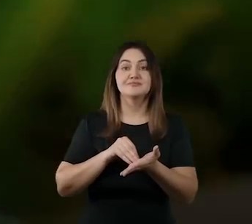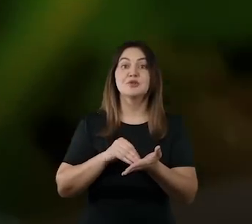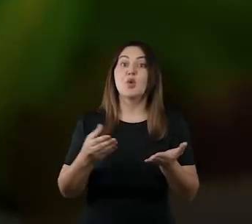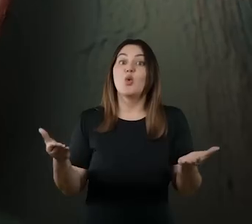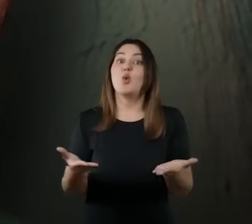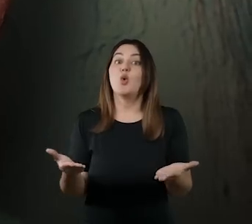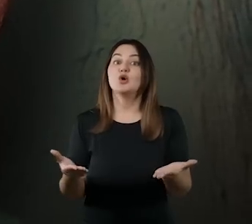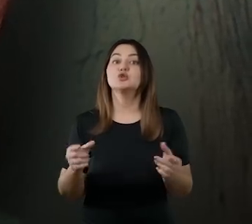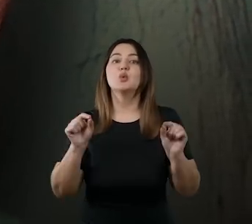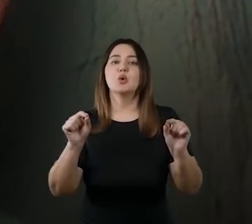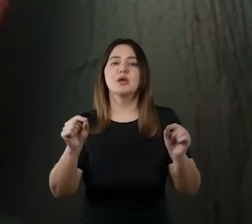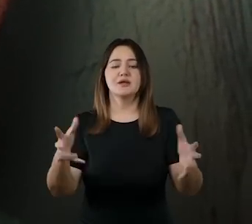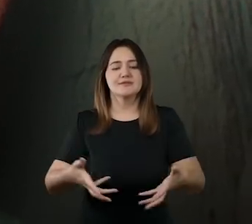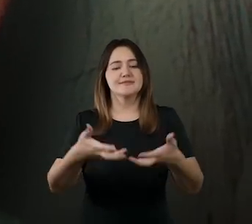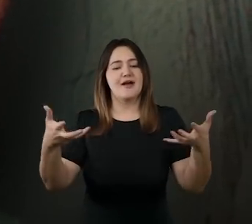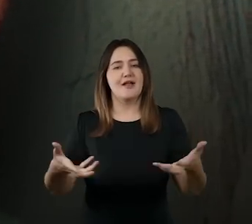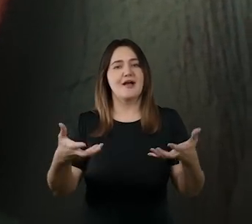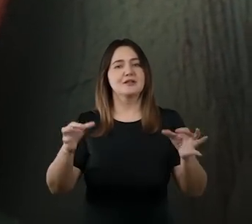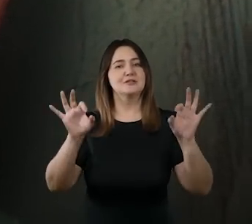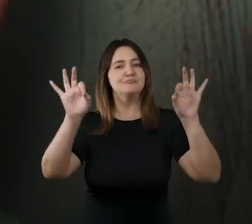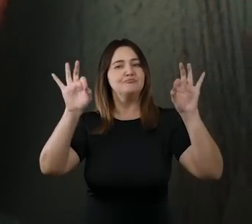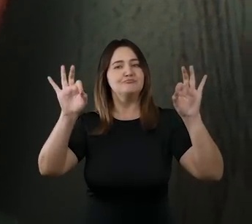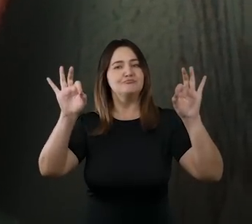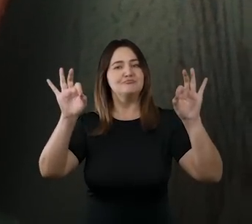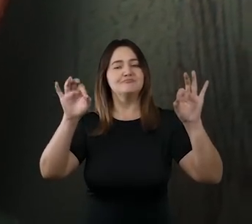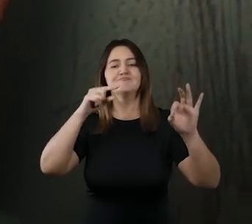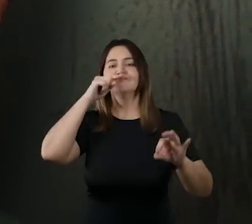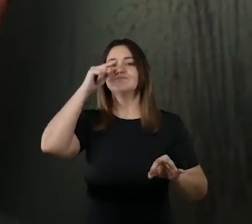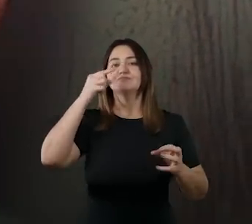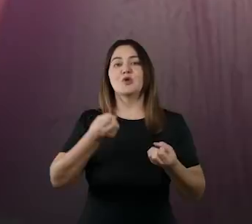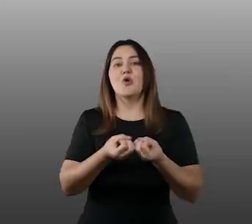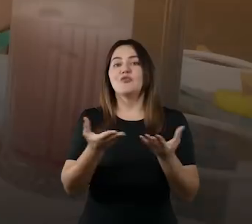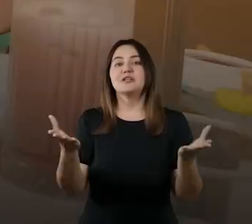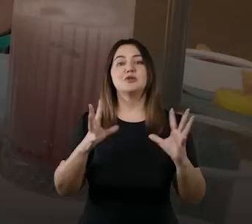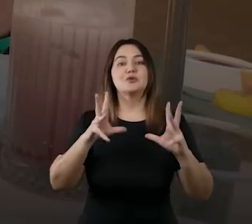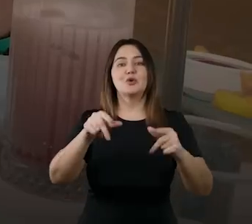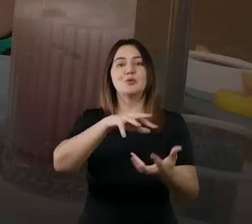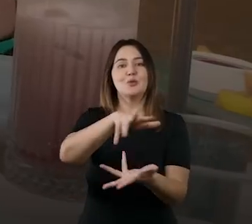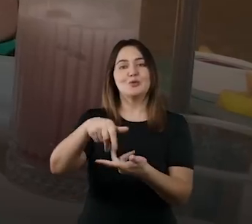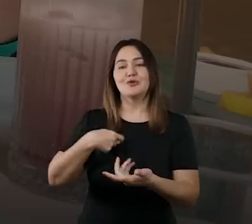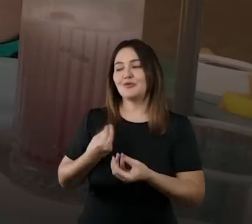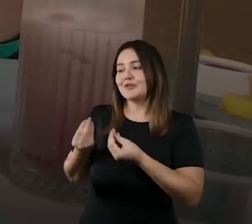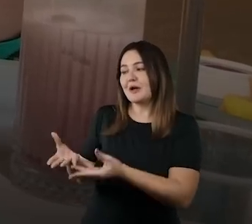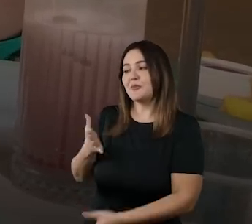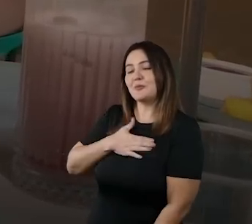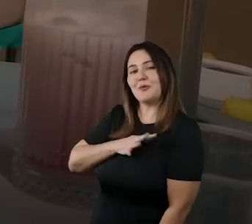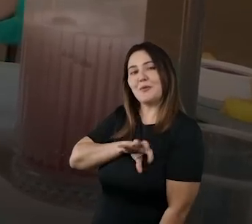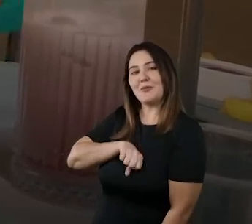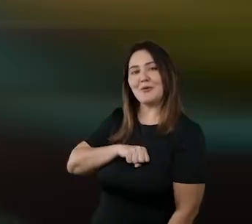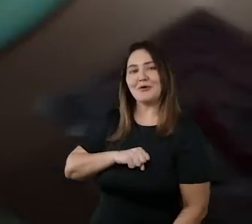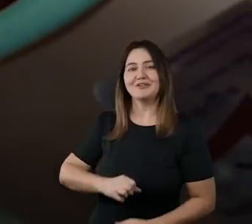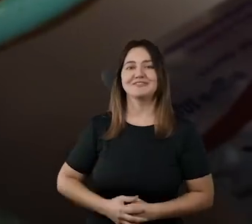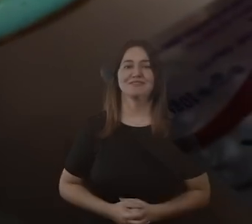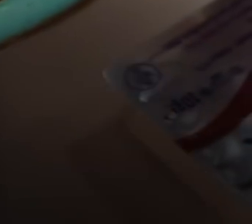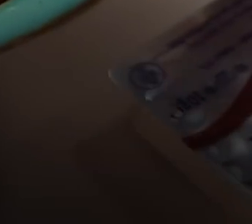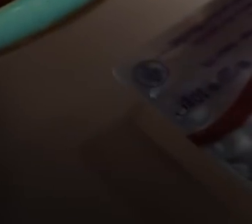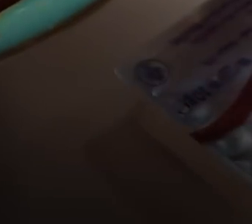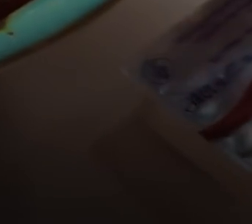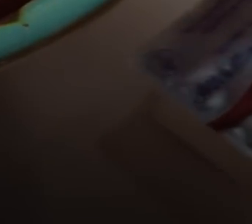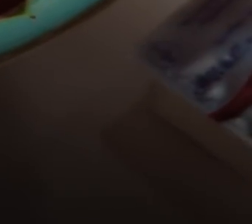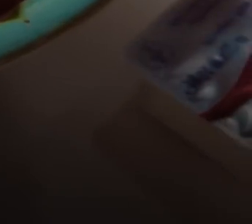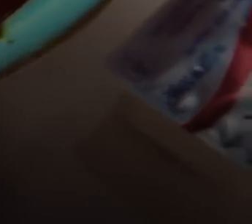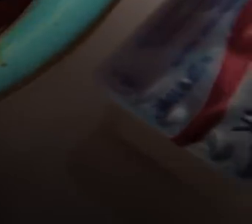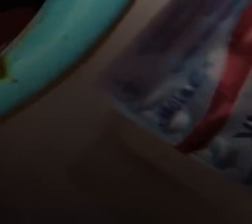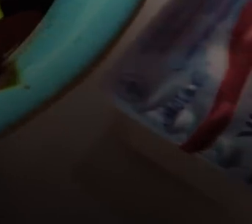crise econômica, hoje virou um prato requintado, servido no mundo inteiro e que eu agora vou servir para o meu amor. Isso aí!